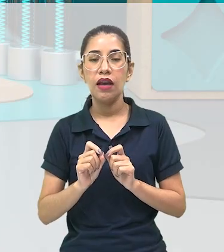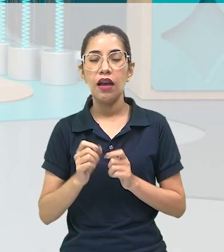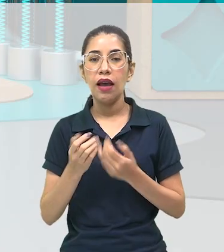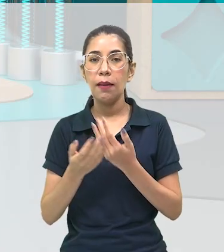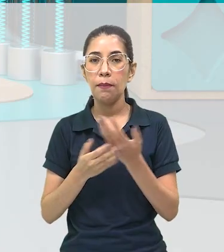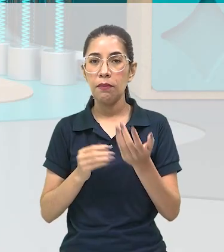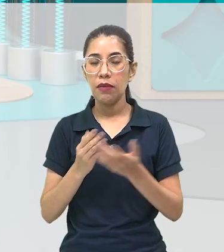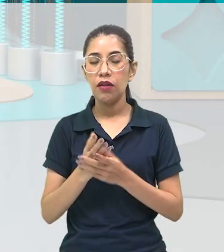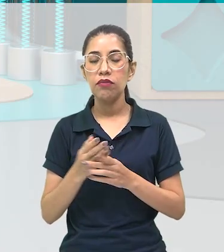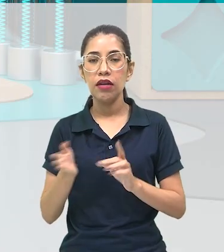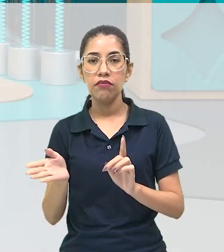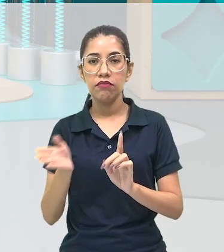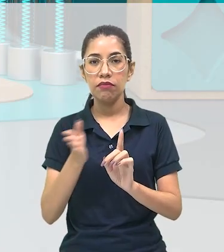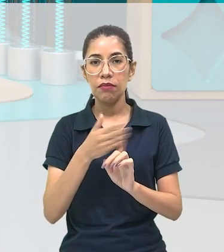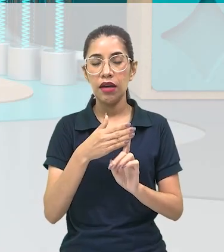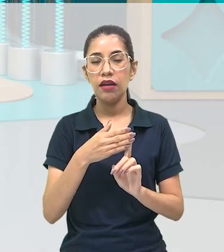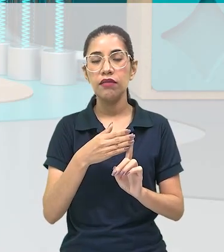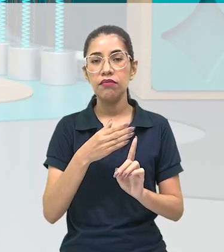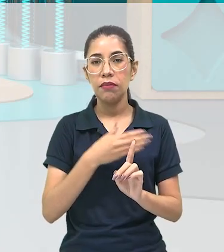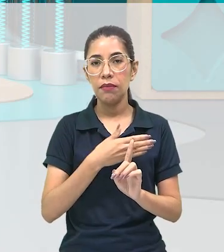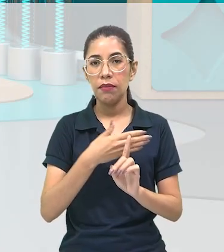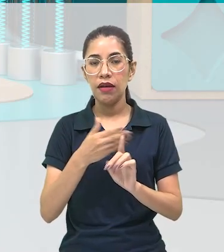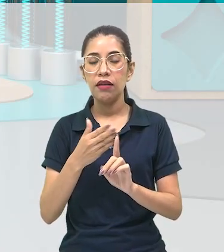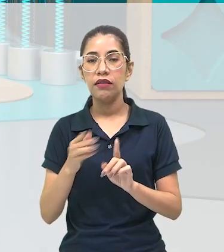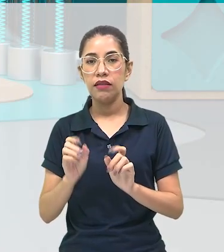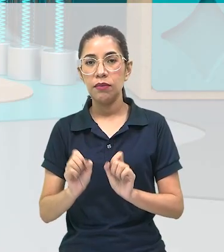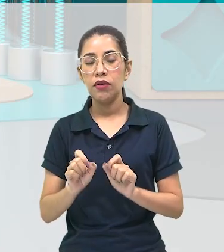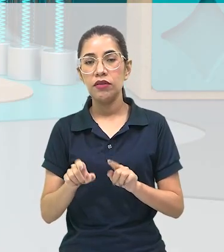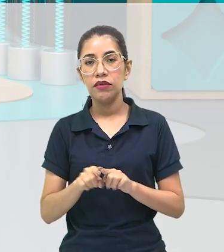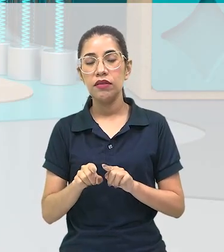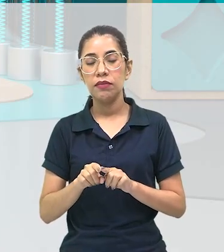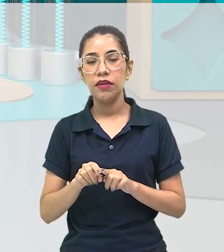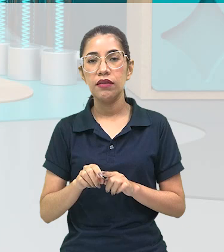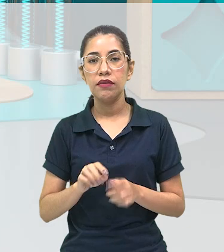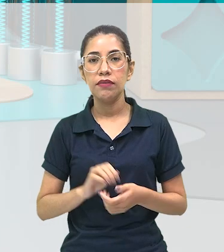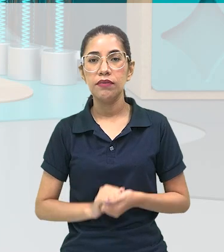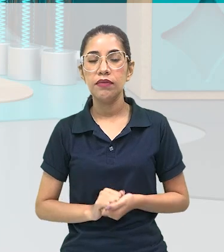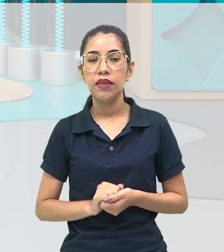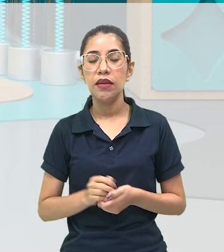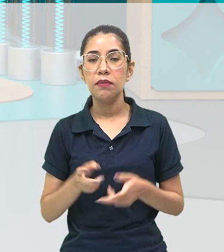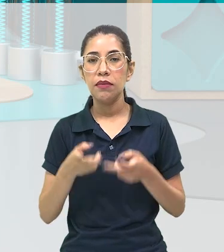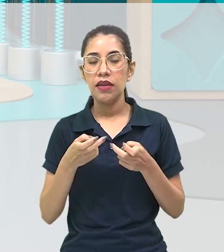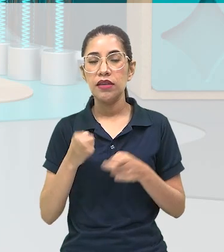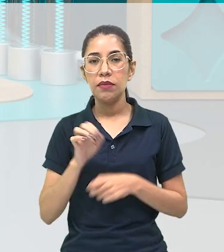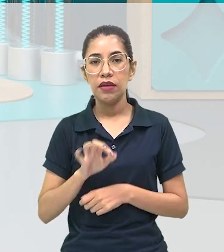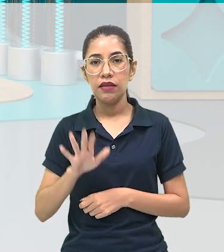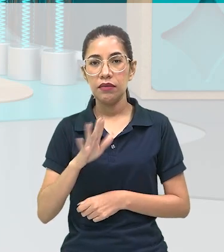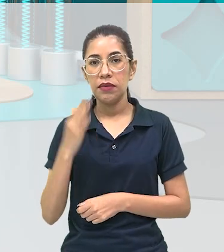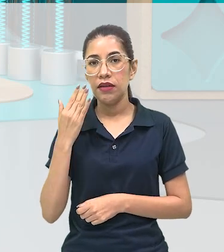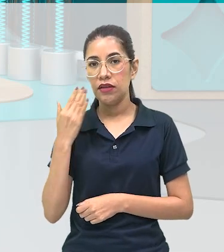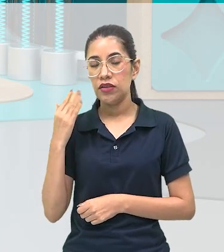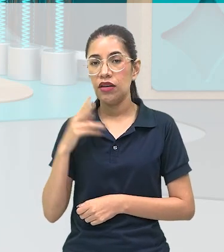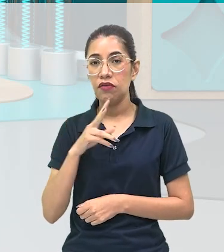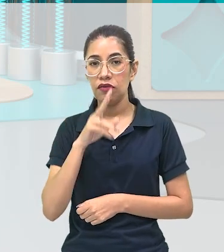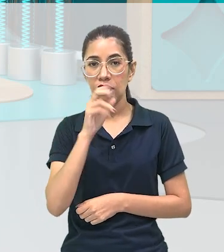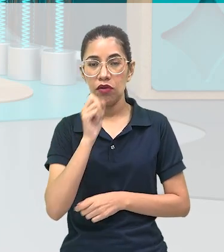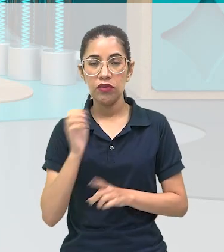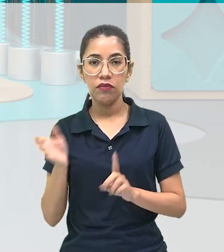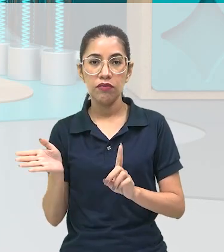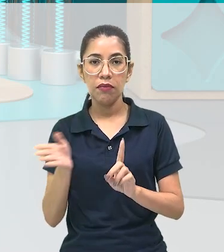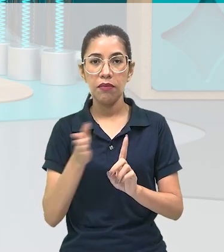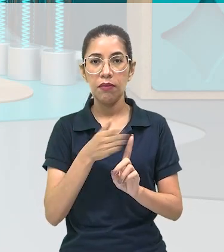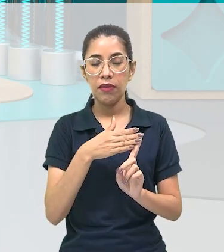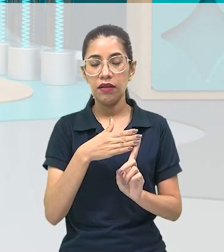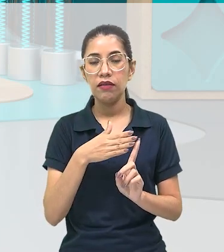dar umas patadas assim, né? Uns tapa bem forte, como a gente observa aqui, ó, nessa imagem. Eles utilizam